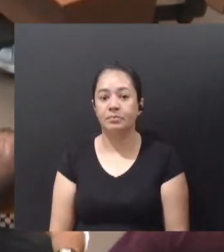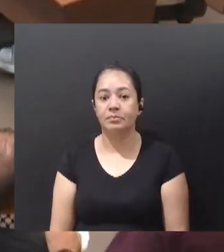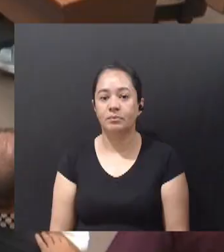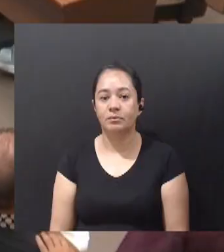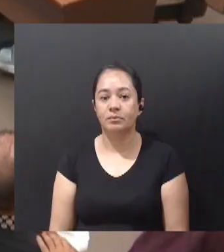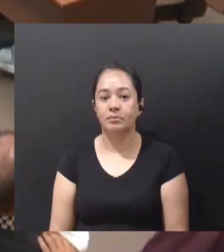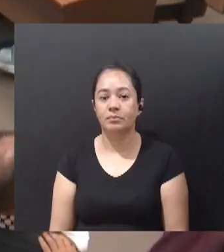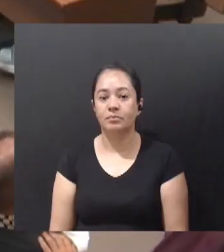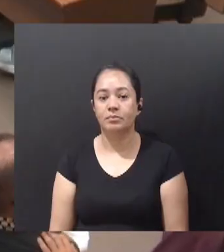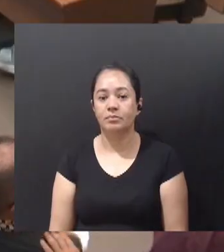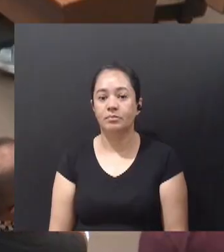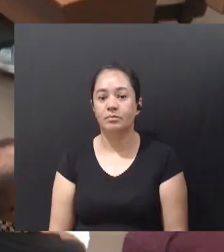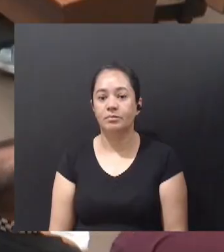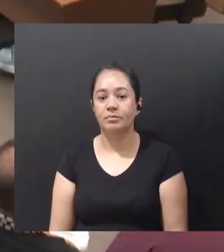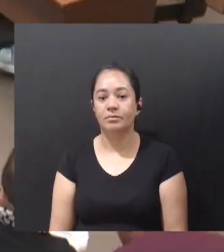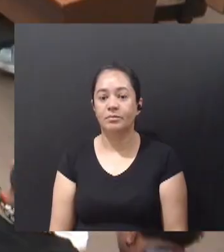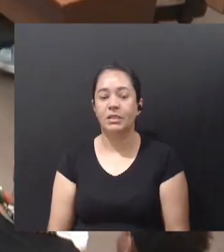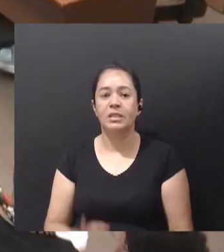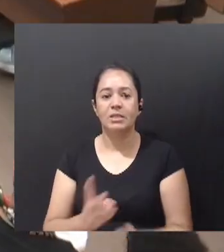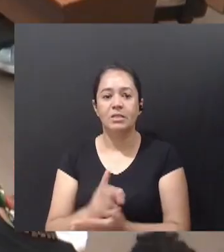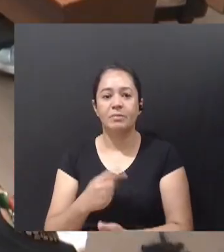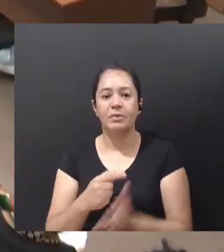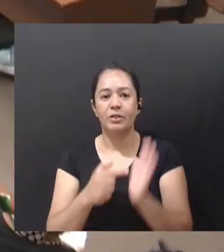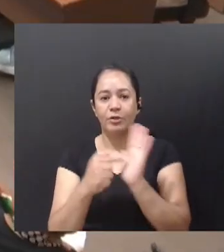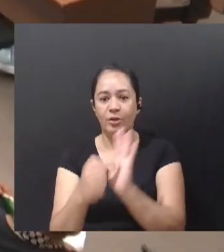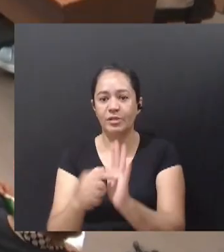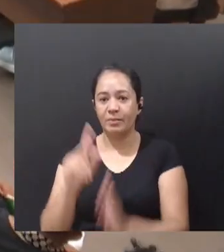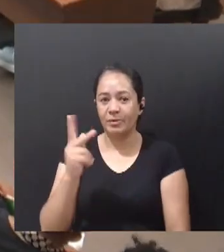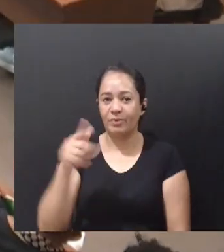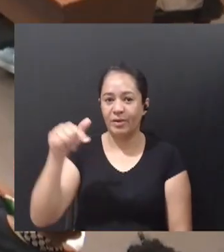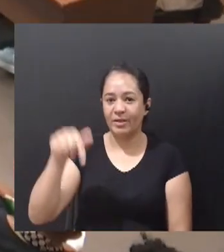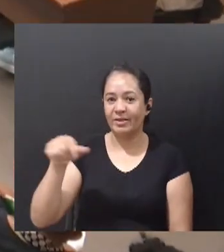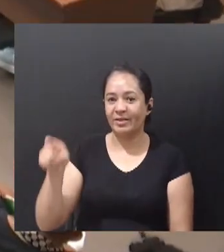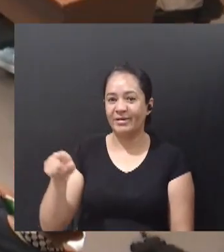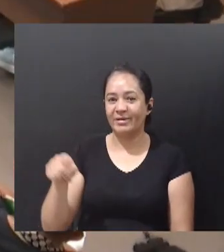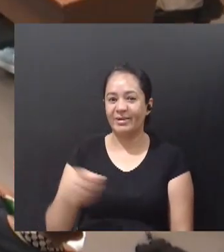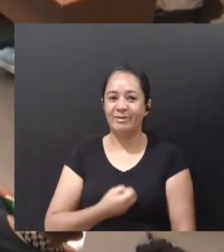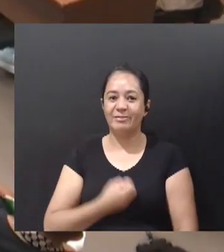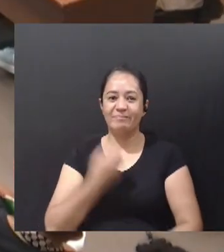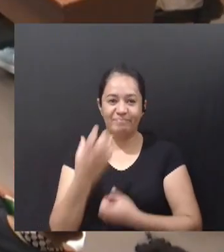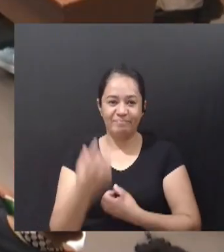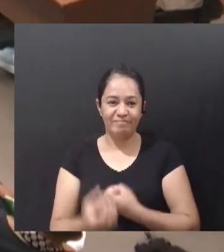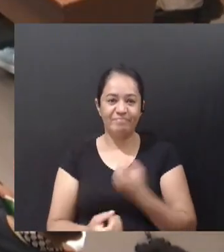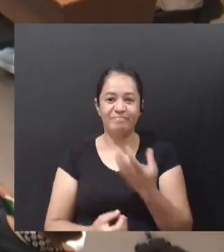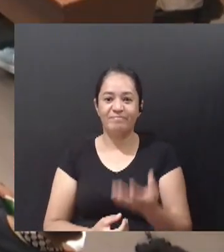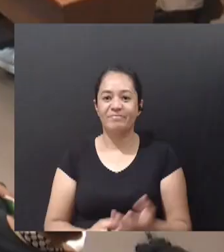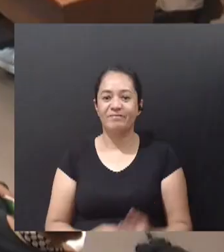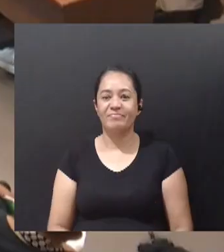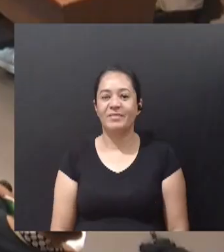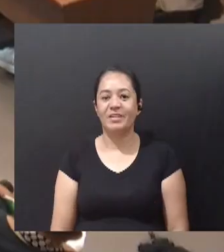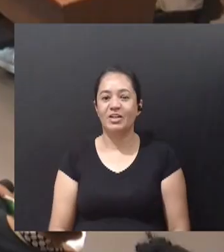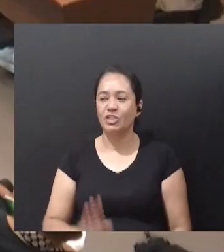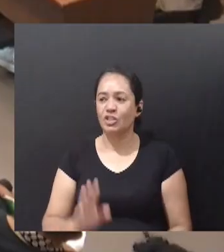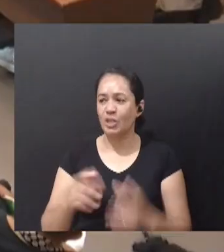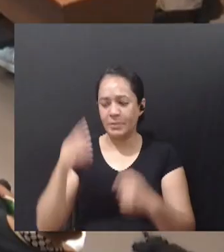Toda vez que a gente vai apresentar o HQ, ele recita esse. Já era para ele ter saber tudo já.